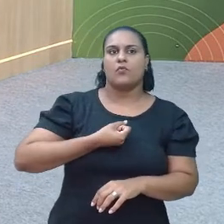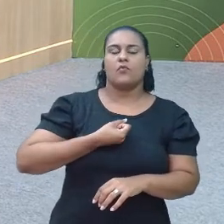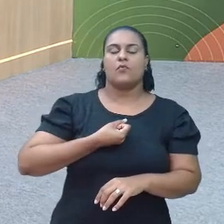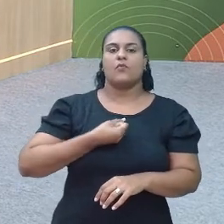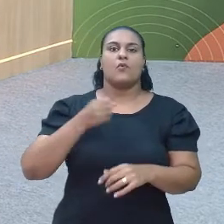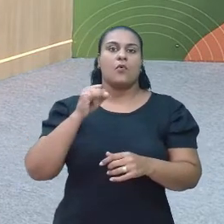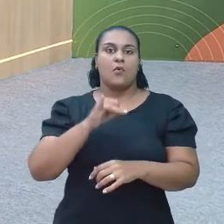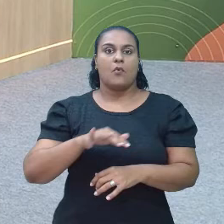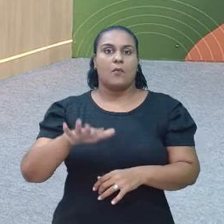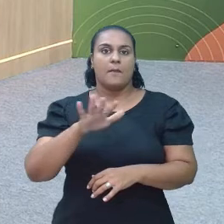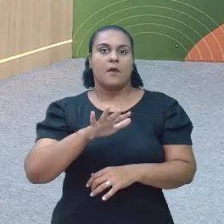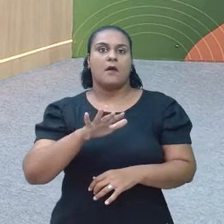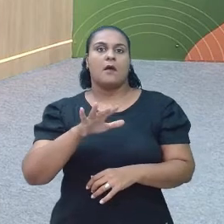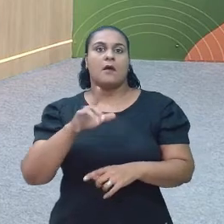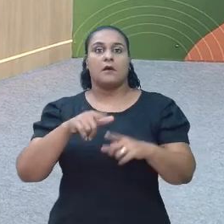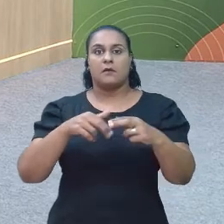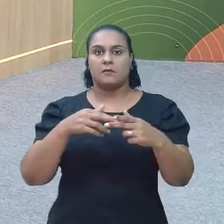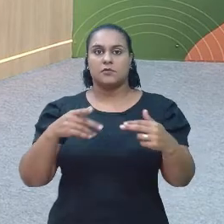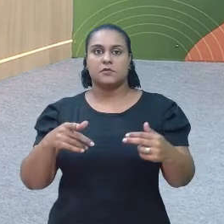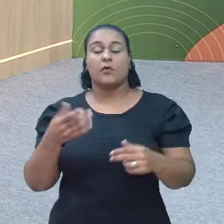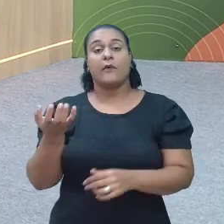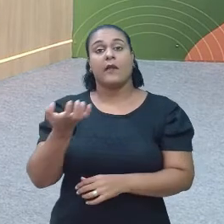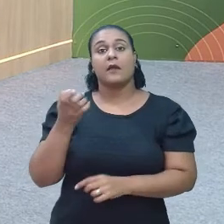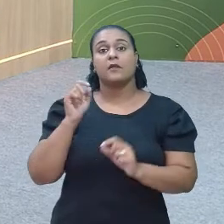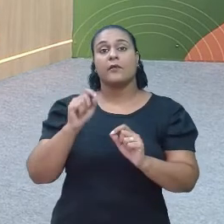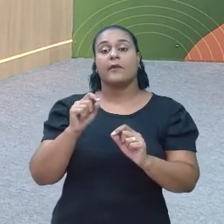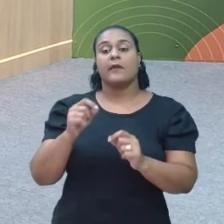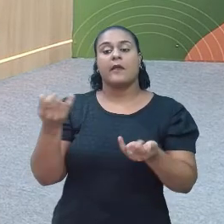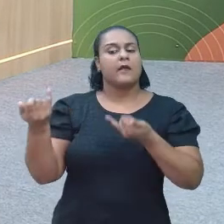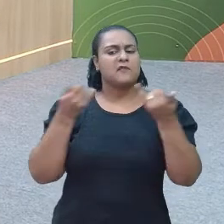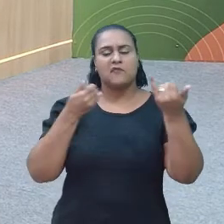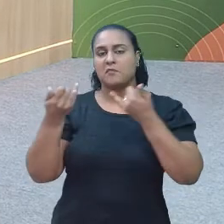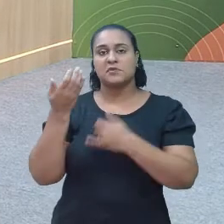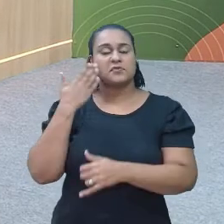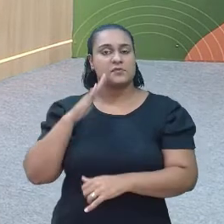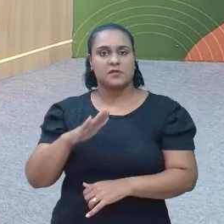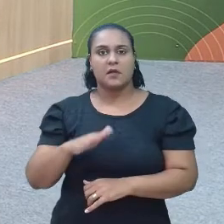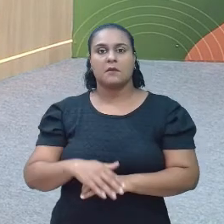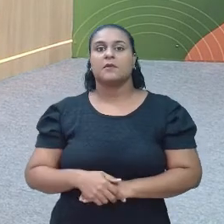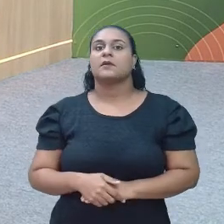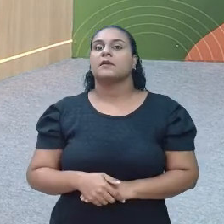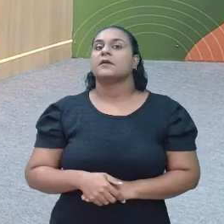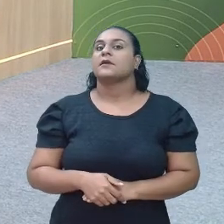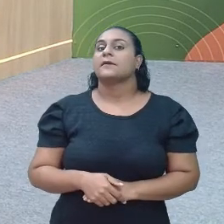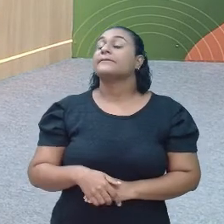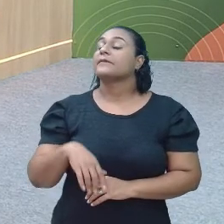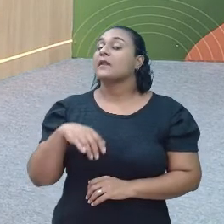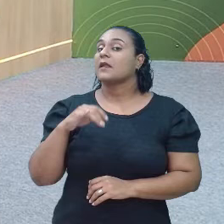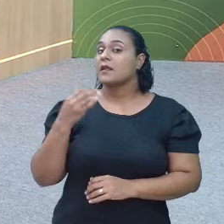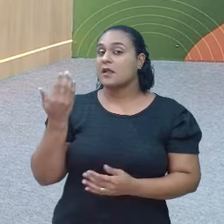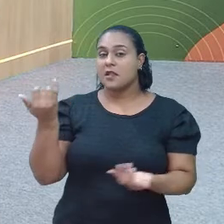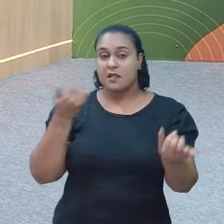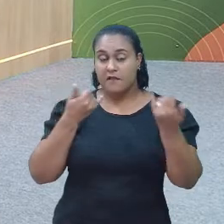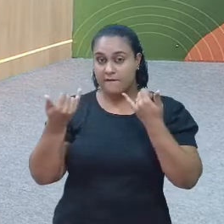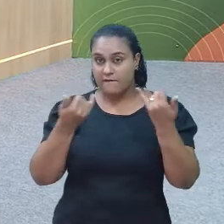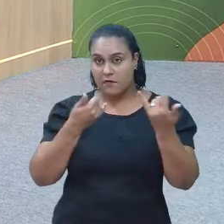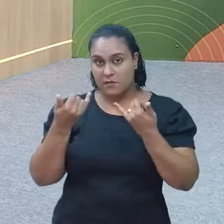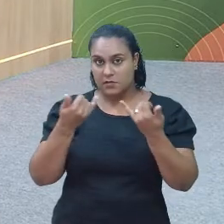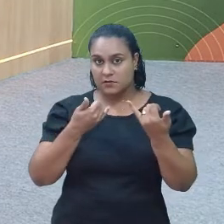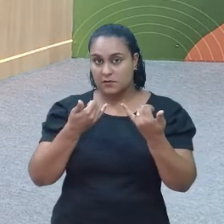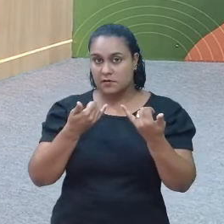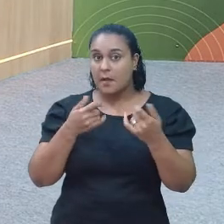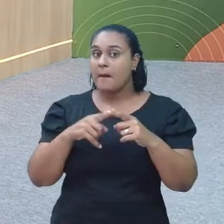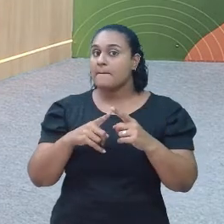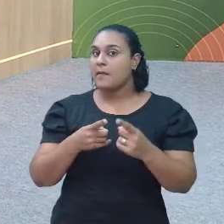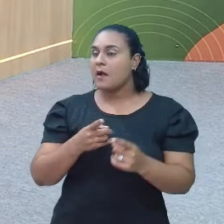tentando buscar é aquela informação desconhecida. Corrigindo aqui, né, eu falei informação desconhecida, só que a gente vai ver